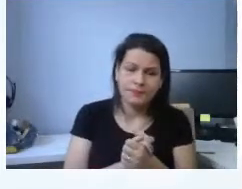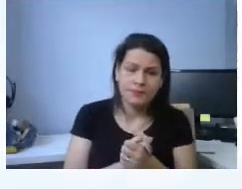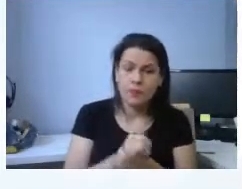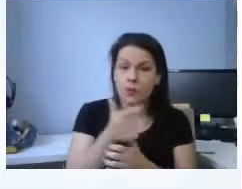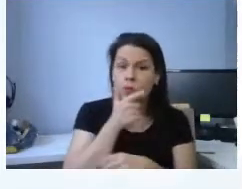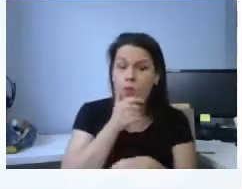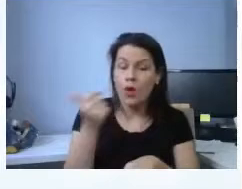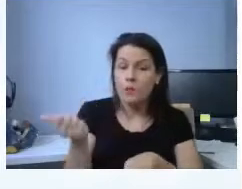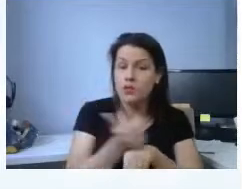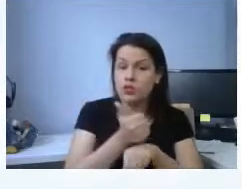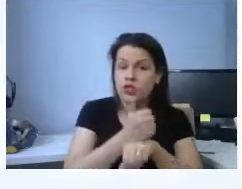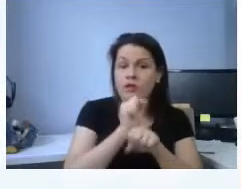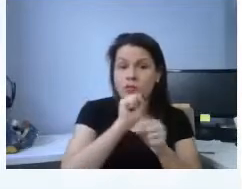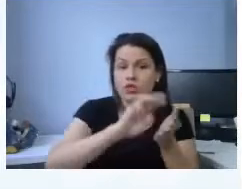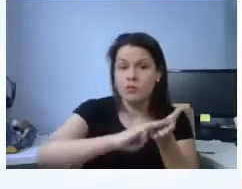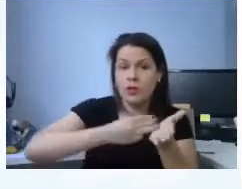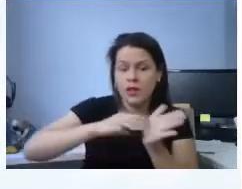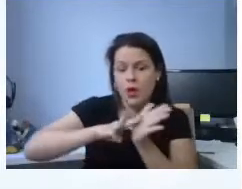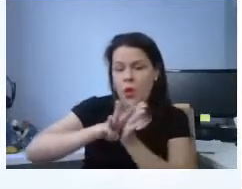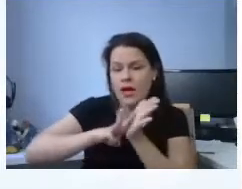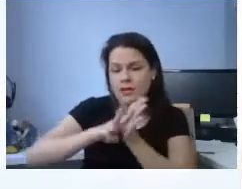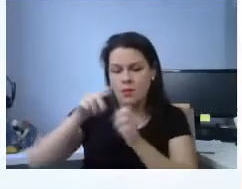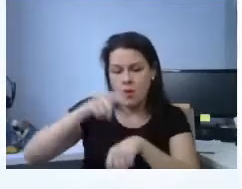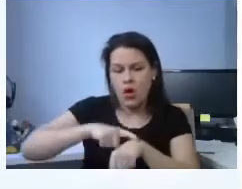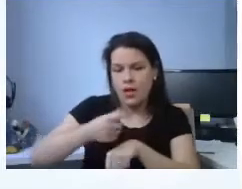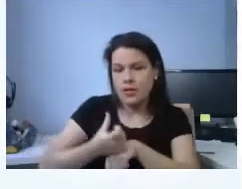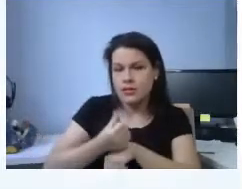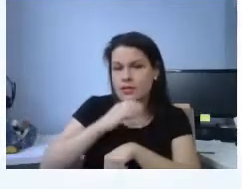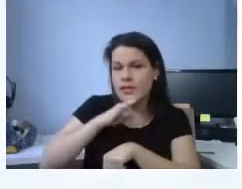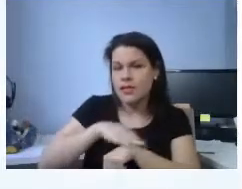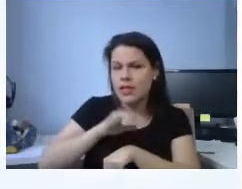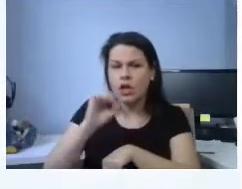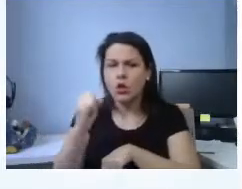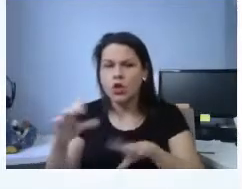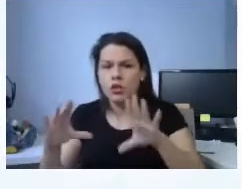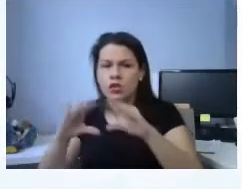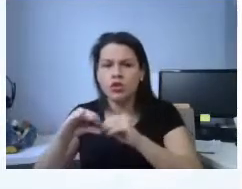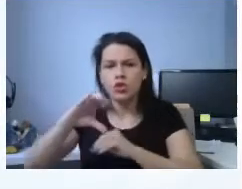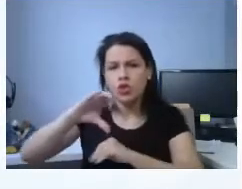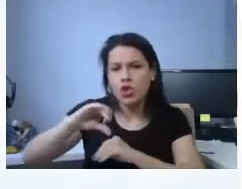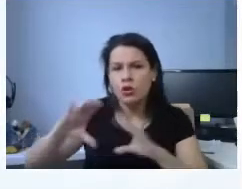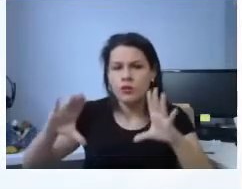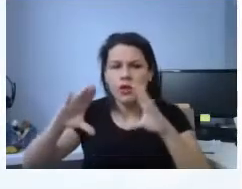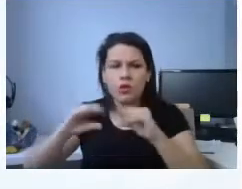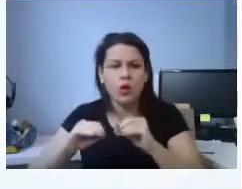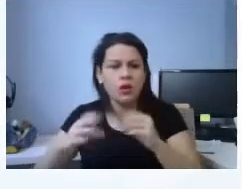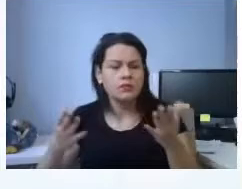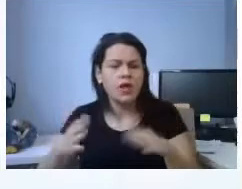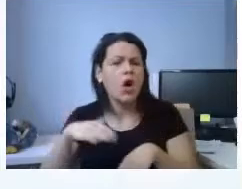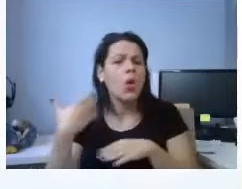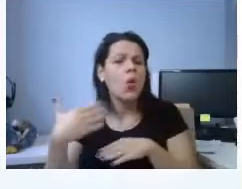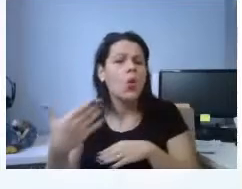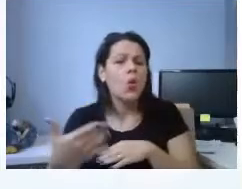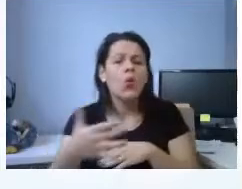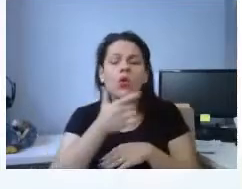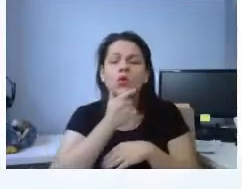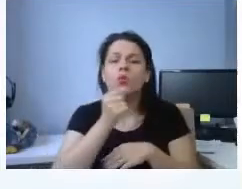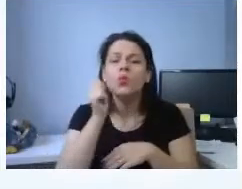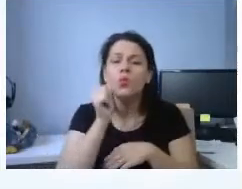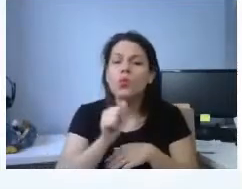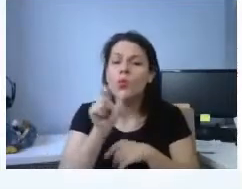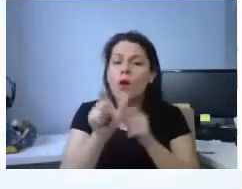pode mandar WhatsApp depois das 6 da tarde, às 8 da noite, às 9 horas, ou seja, quando é que o trabalhador vai conseguir